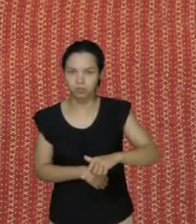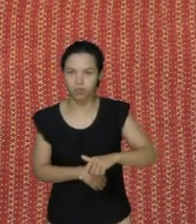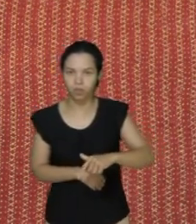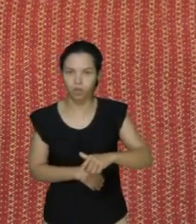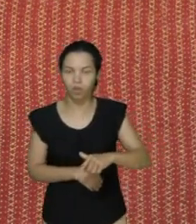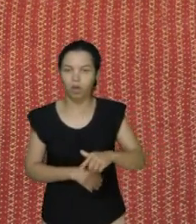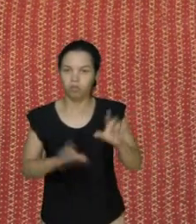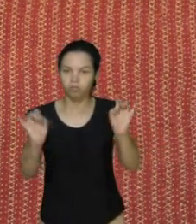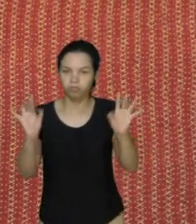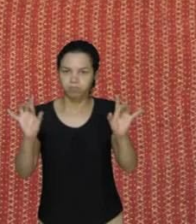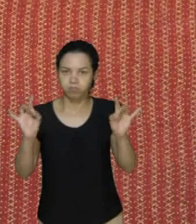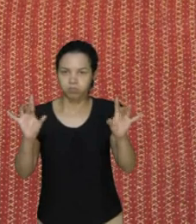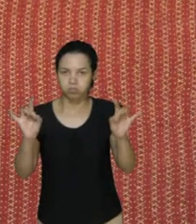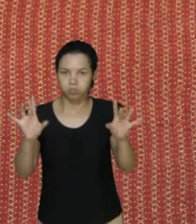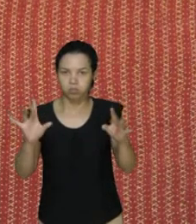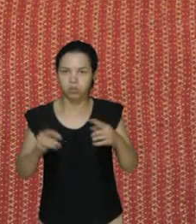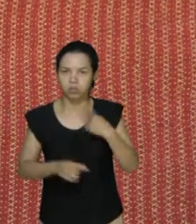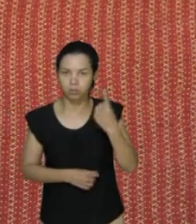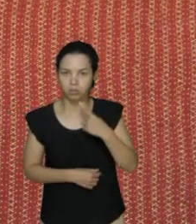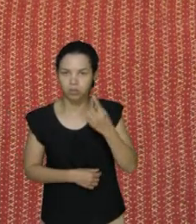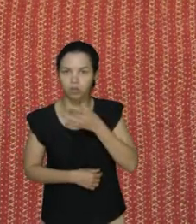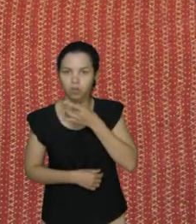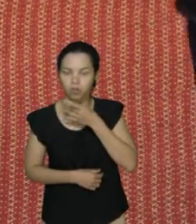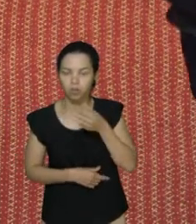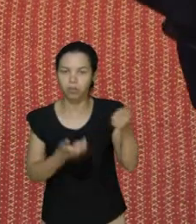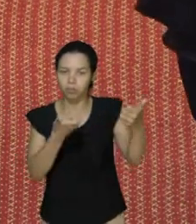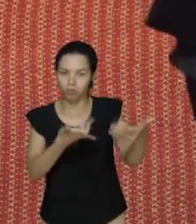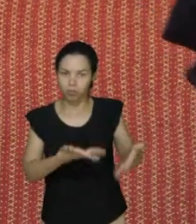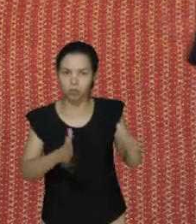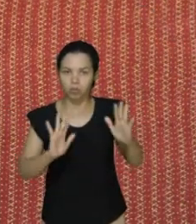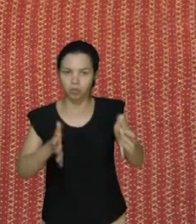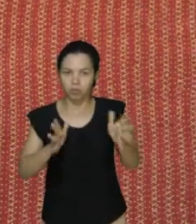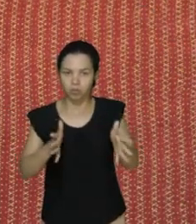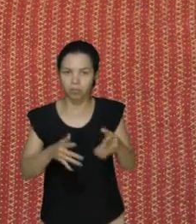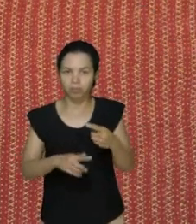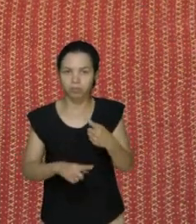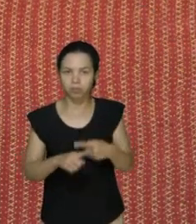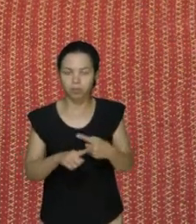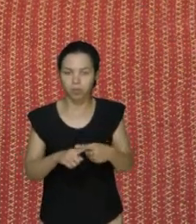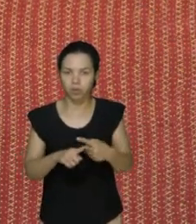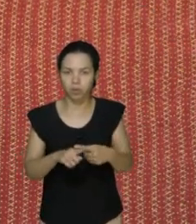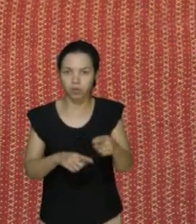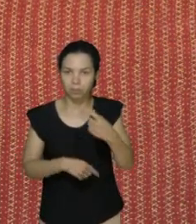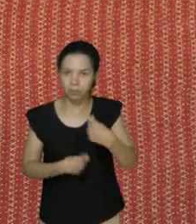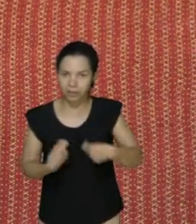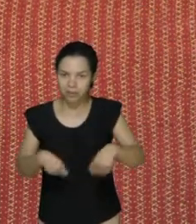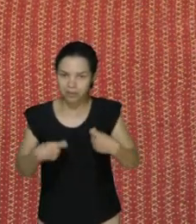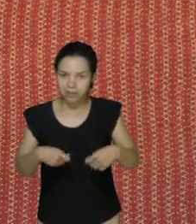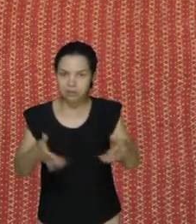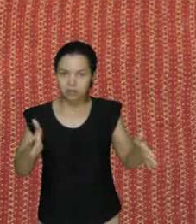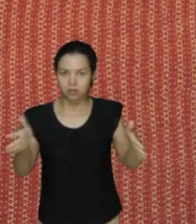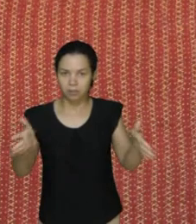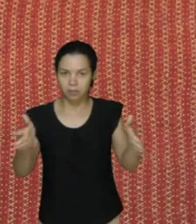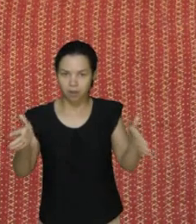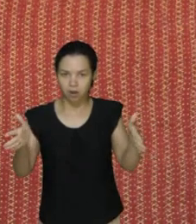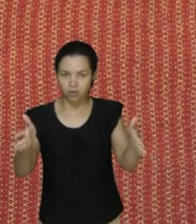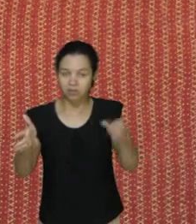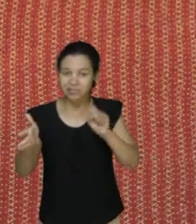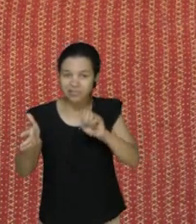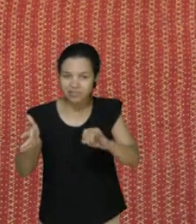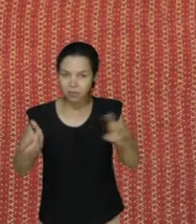excelência do deputado Valdir Cobachini, porque tem que se estipular um prazo. Sem prazo,